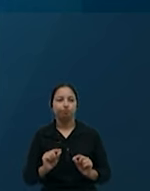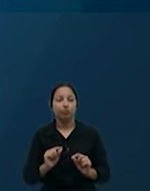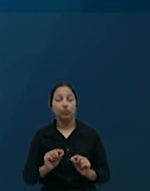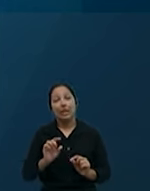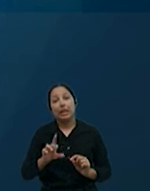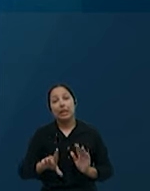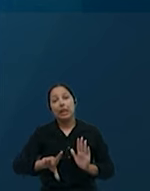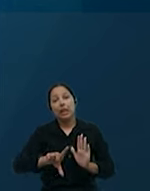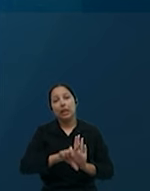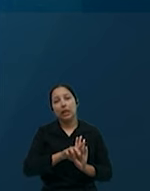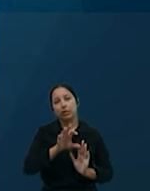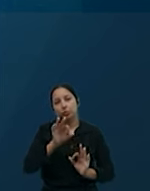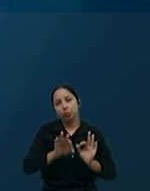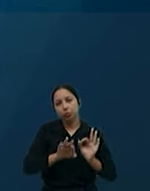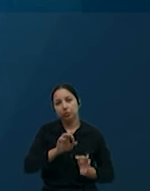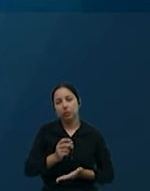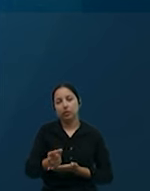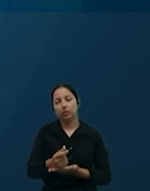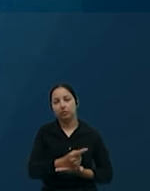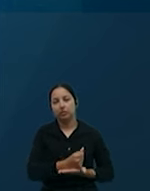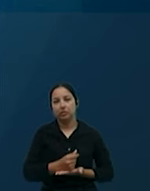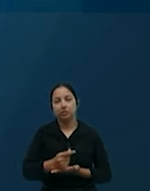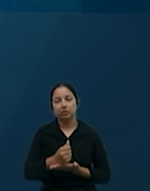de juizados da Fazenda